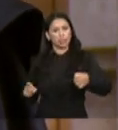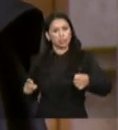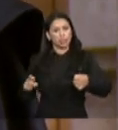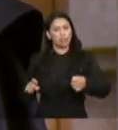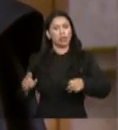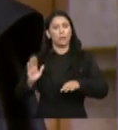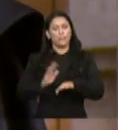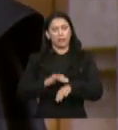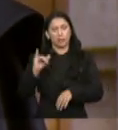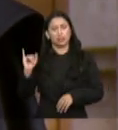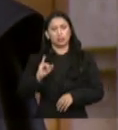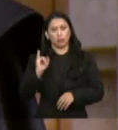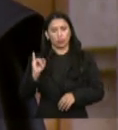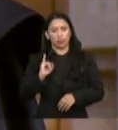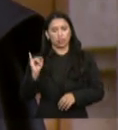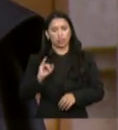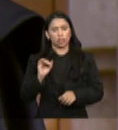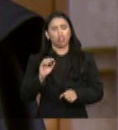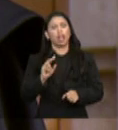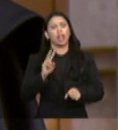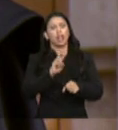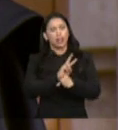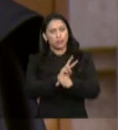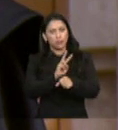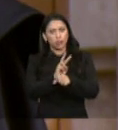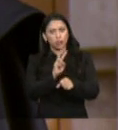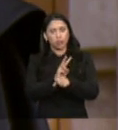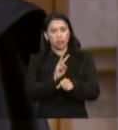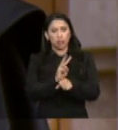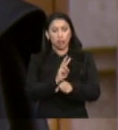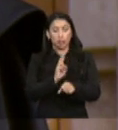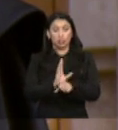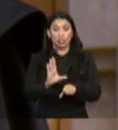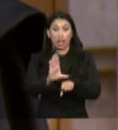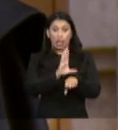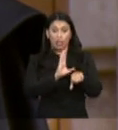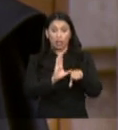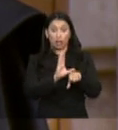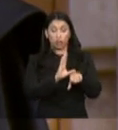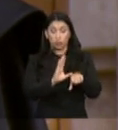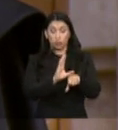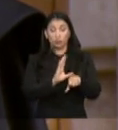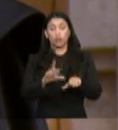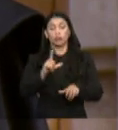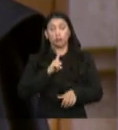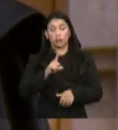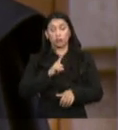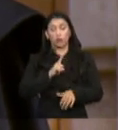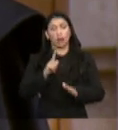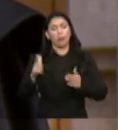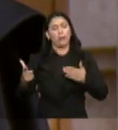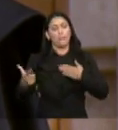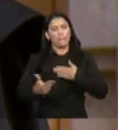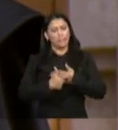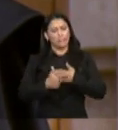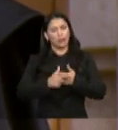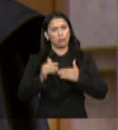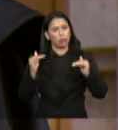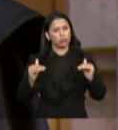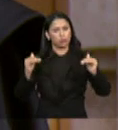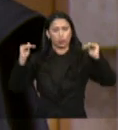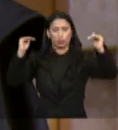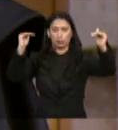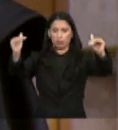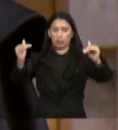como por todos os outros direitos individuais armada até de atribuições soberanas para se opor